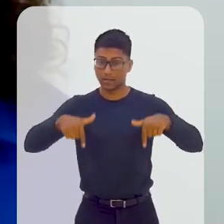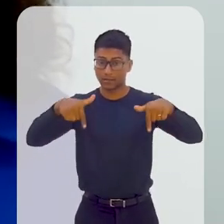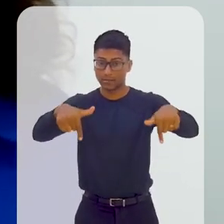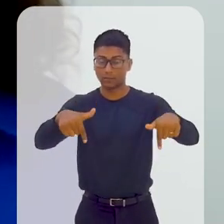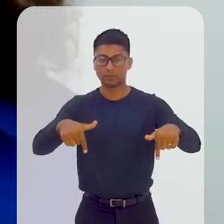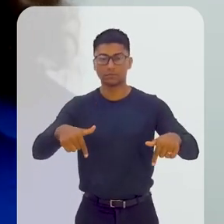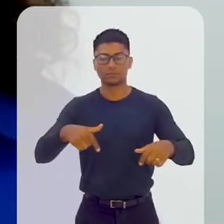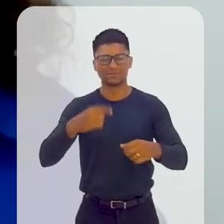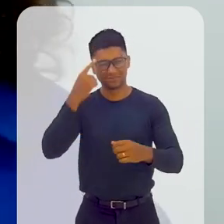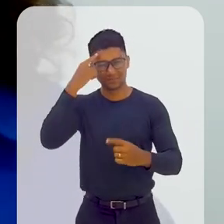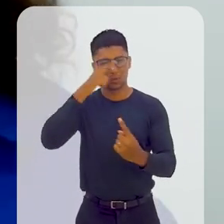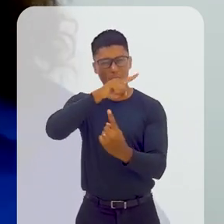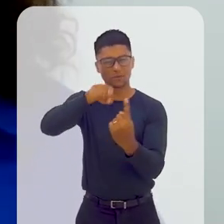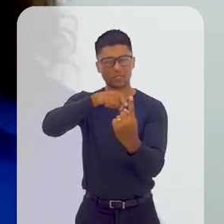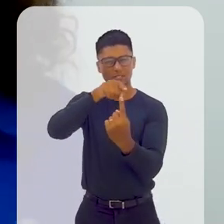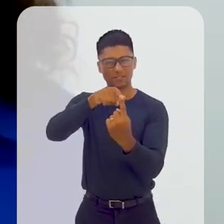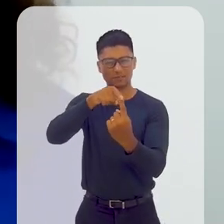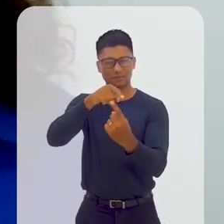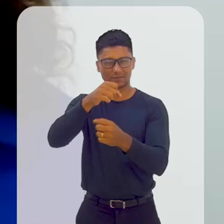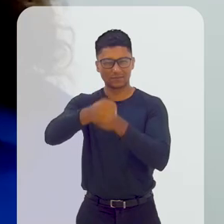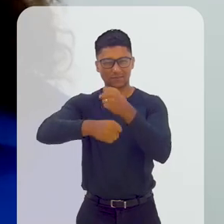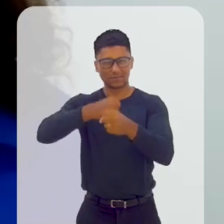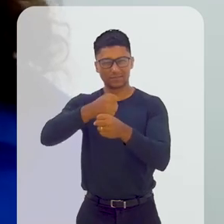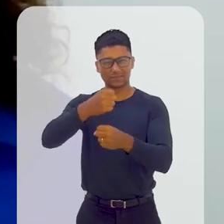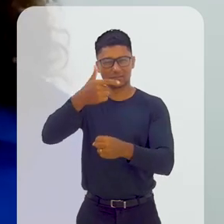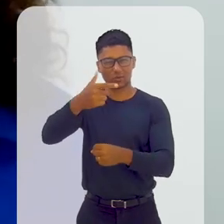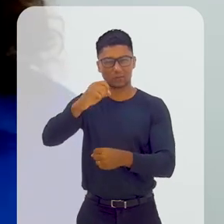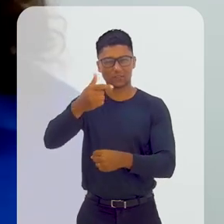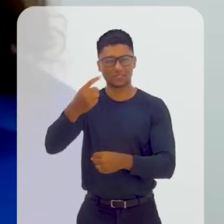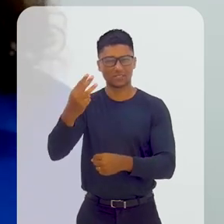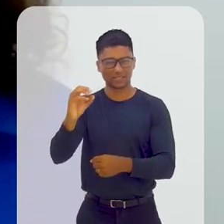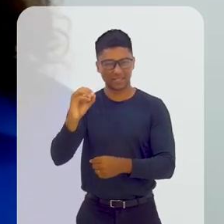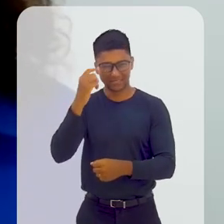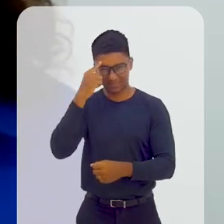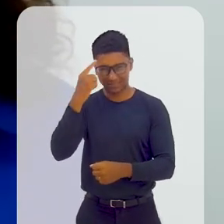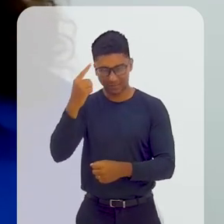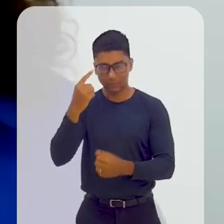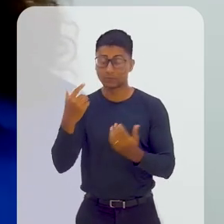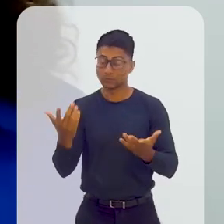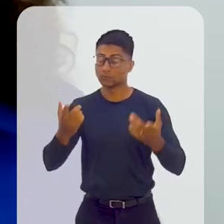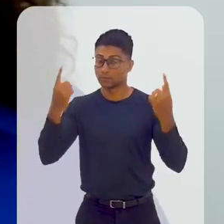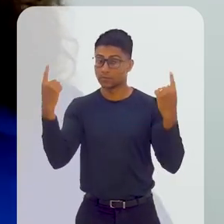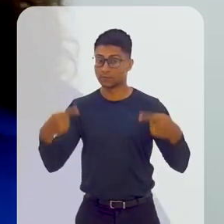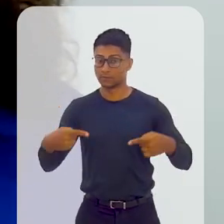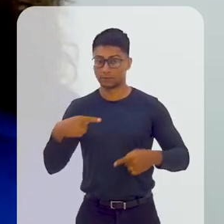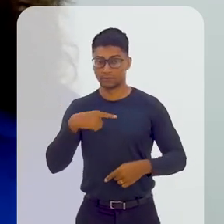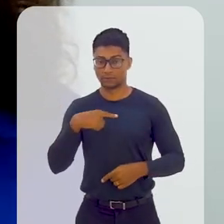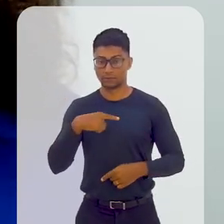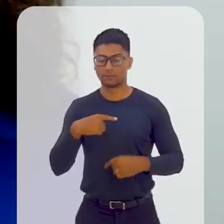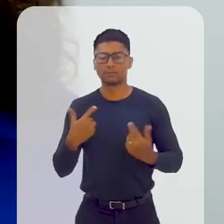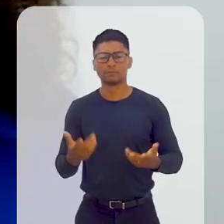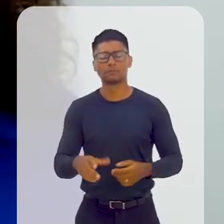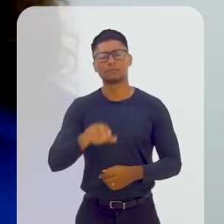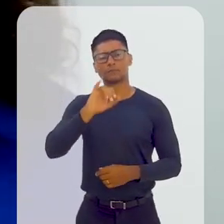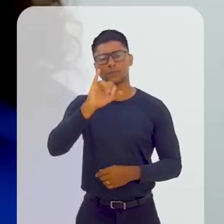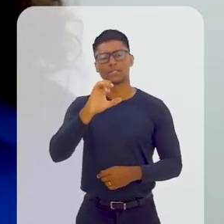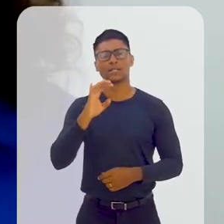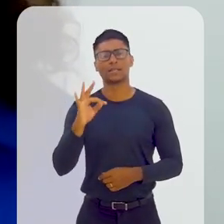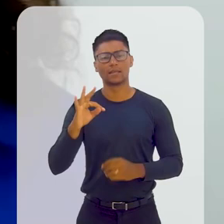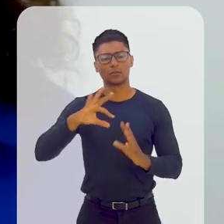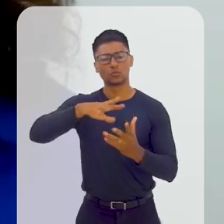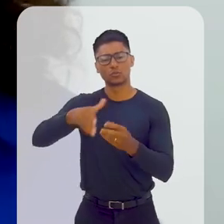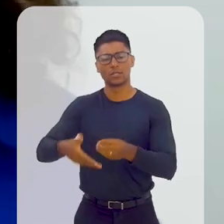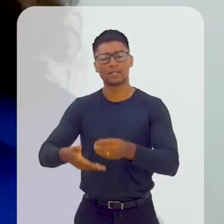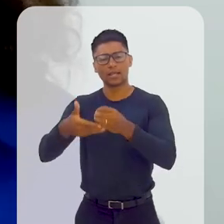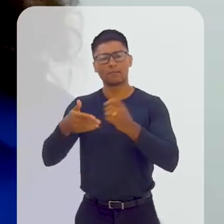desafiou como país, como pessoa, né? Como nação e como empresas também. De que forma o ICT Sustentável Global